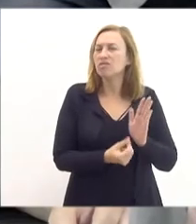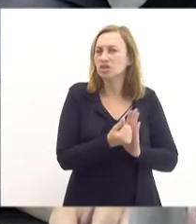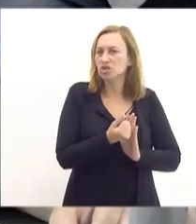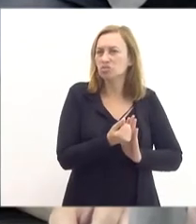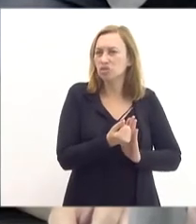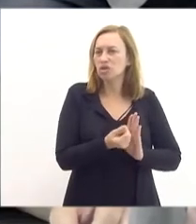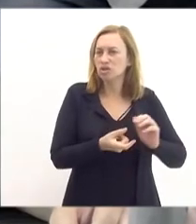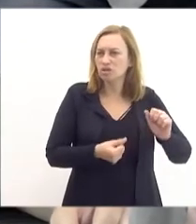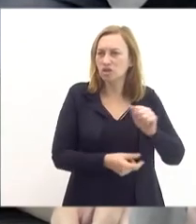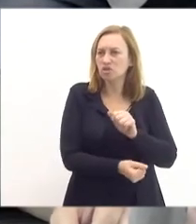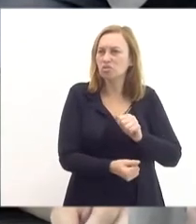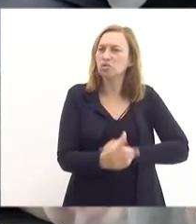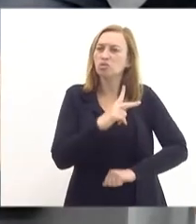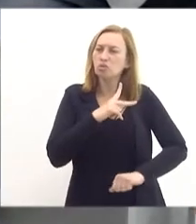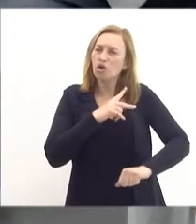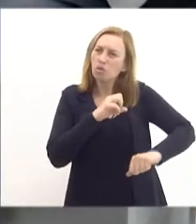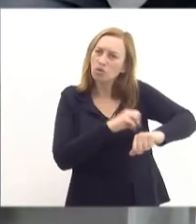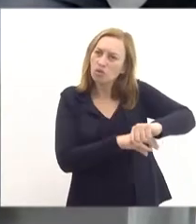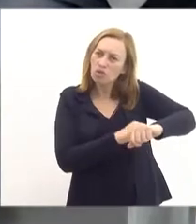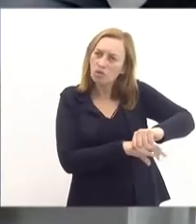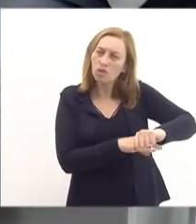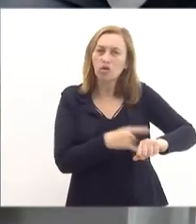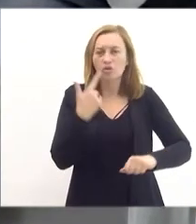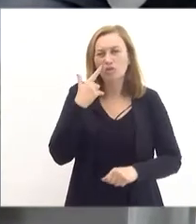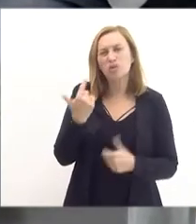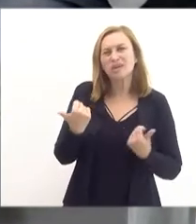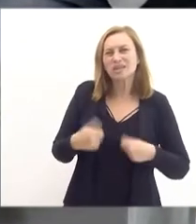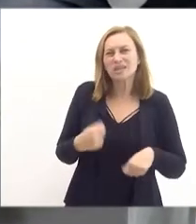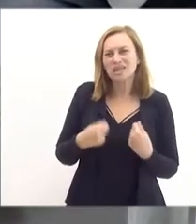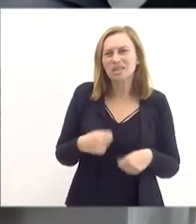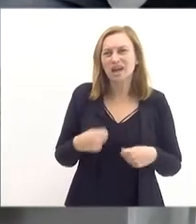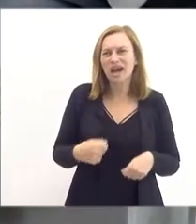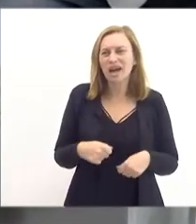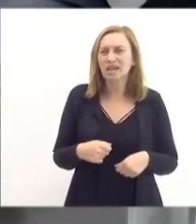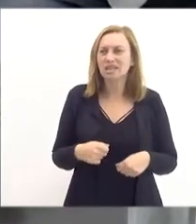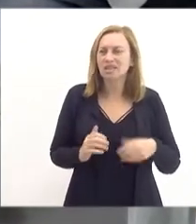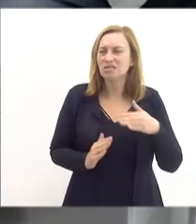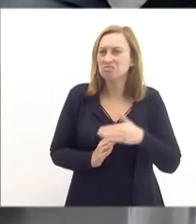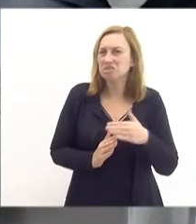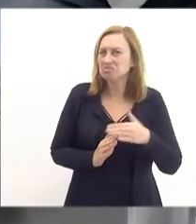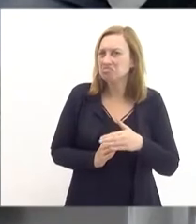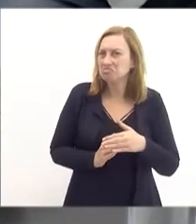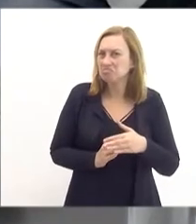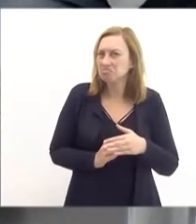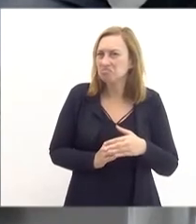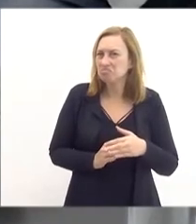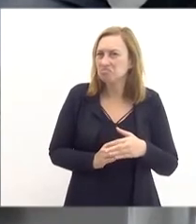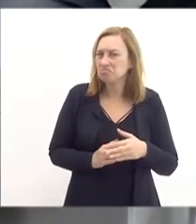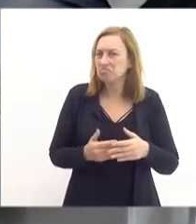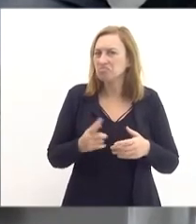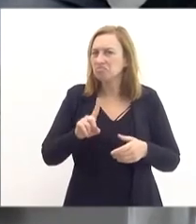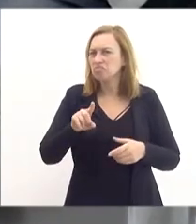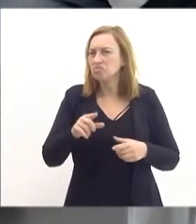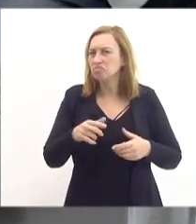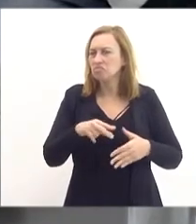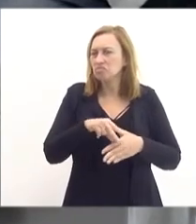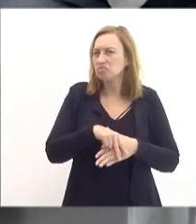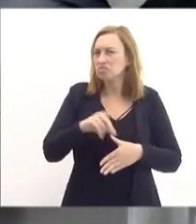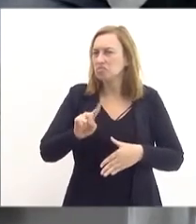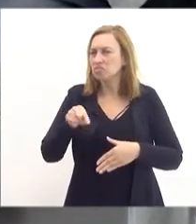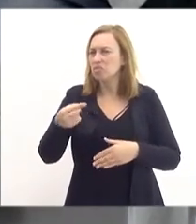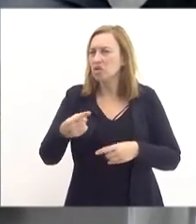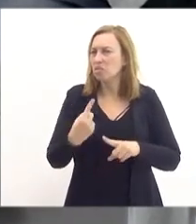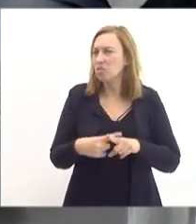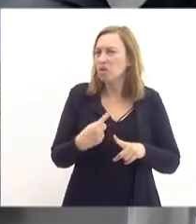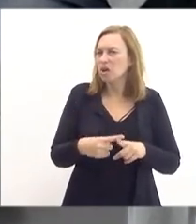receitas do fundo, né? Então, assim, eu não entendi essa necessidade de delimitar no inciso seguinte, porque